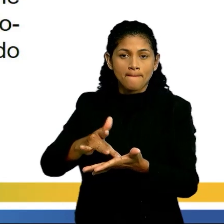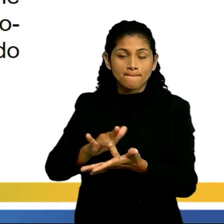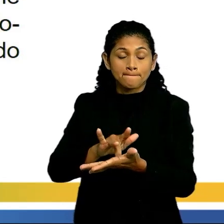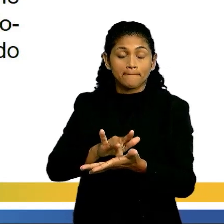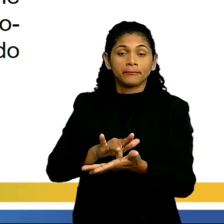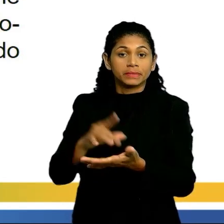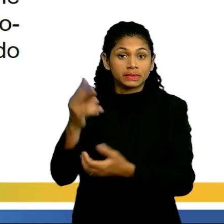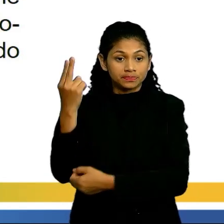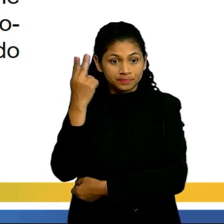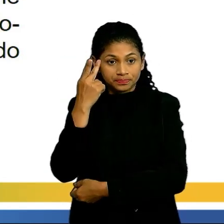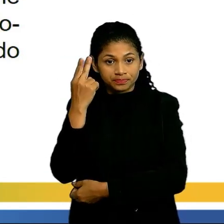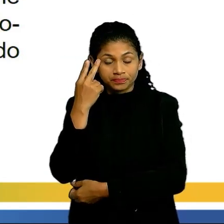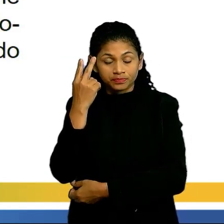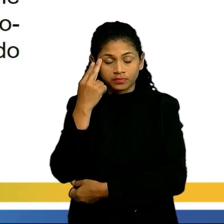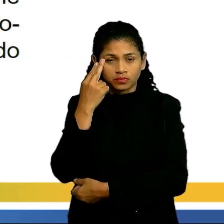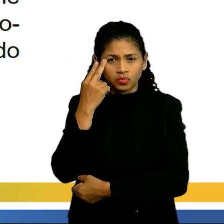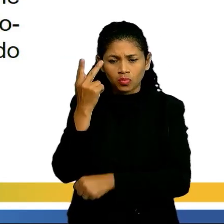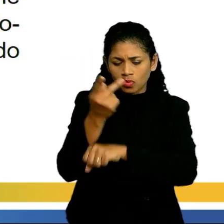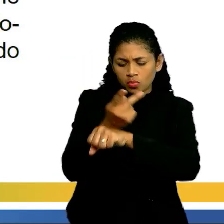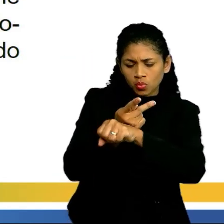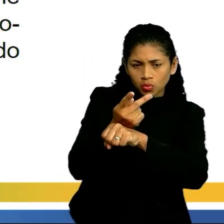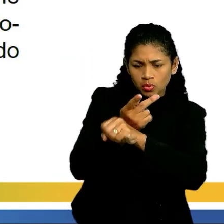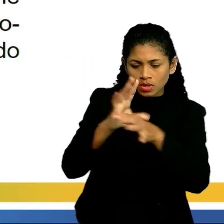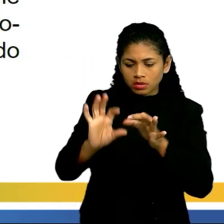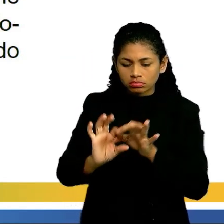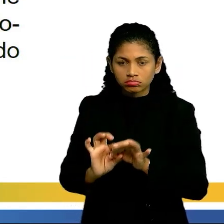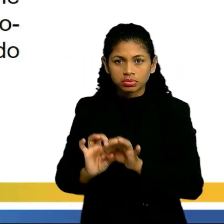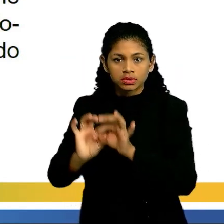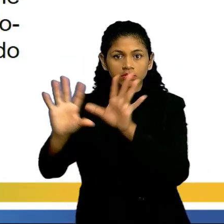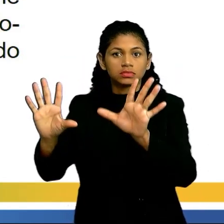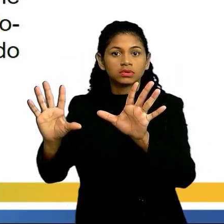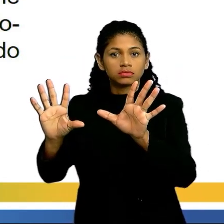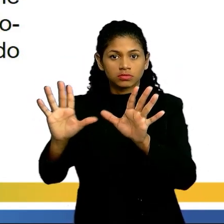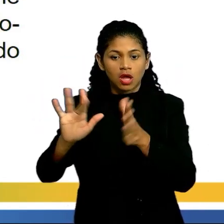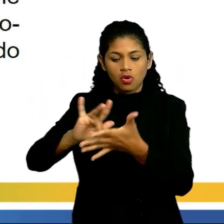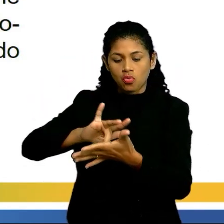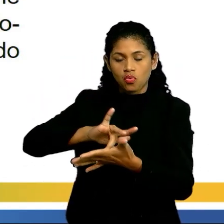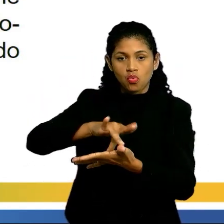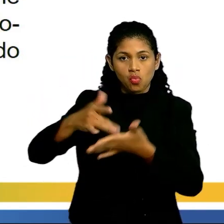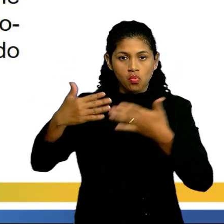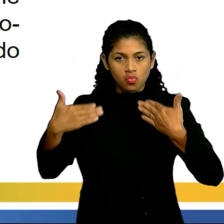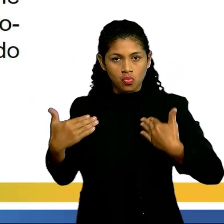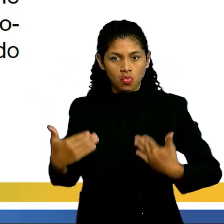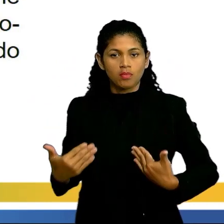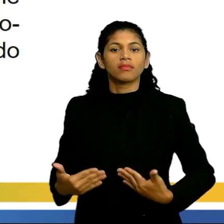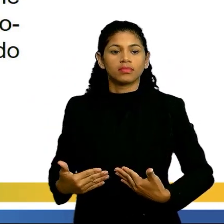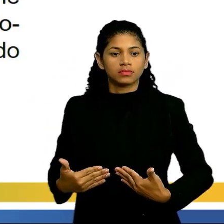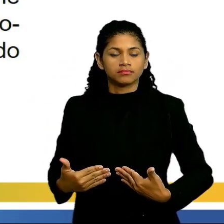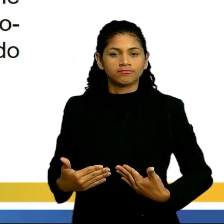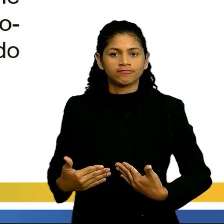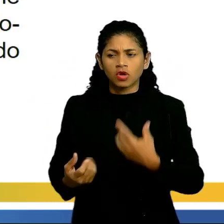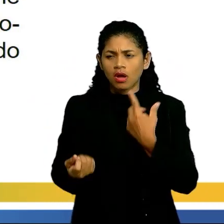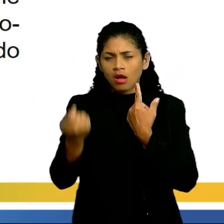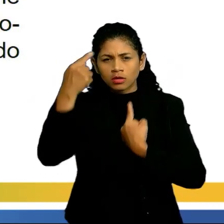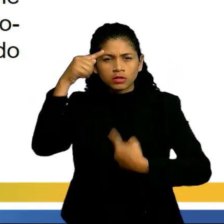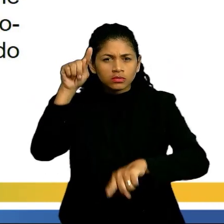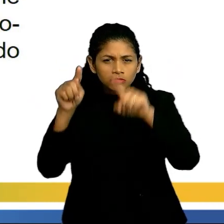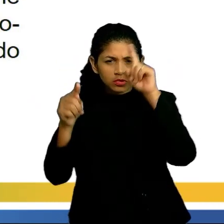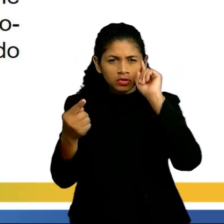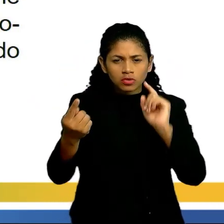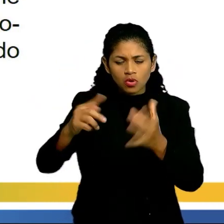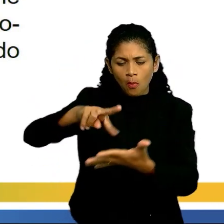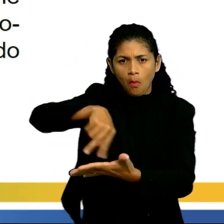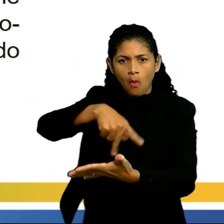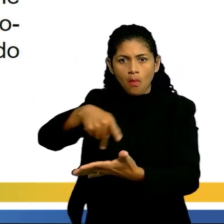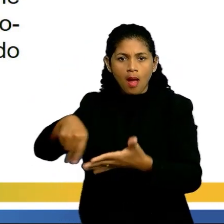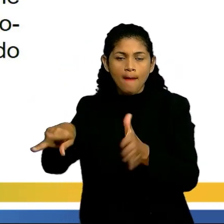buscando a liberdade do corpo. Criou coreografias próprias, inspirando-se na natureza